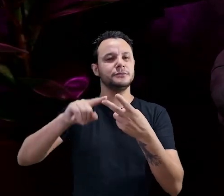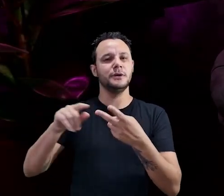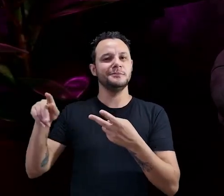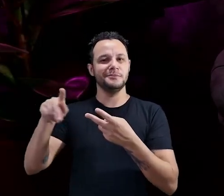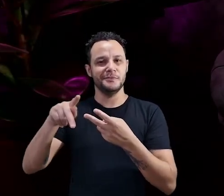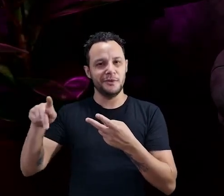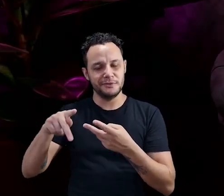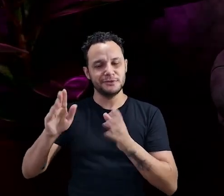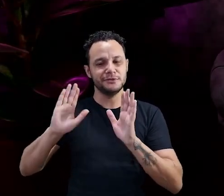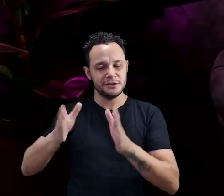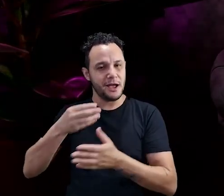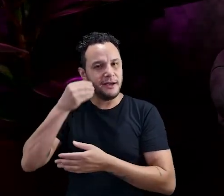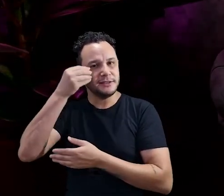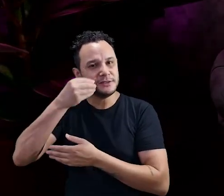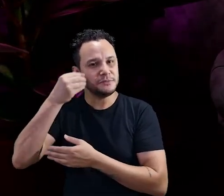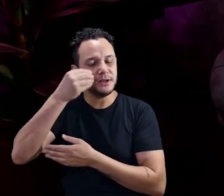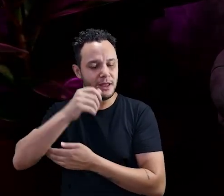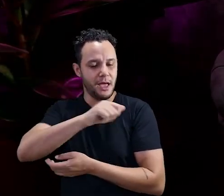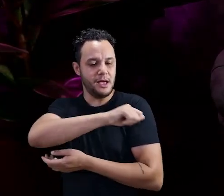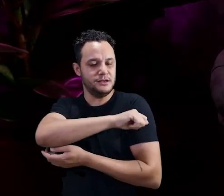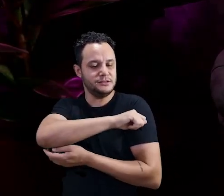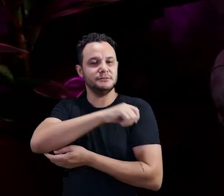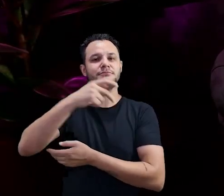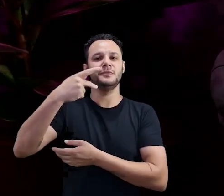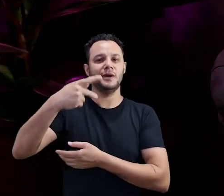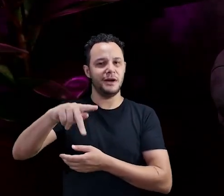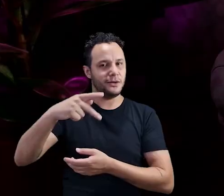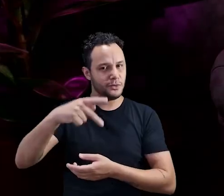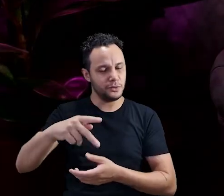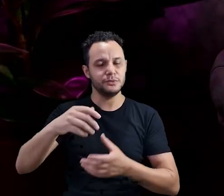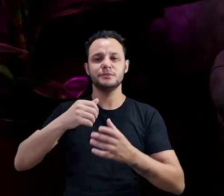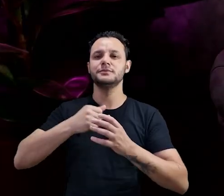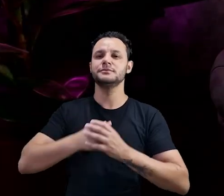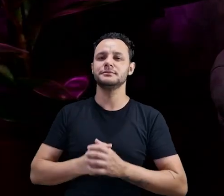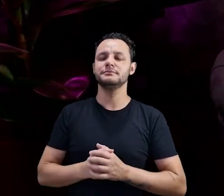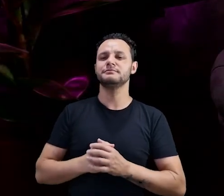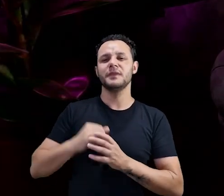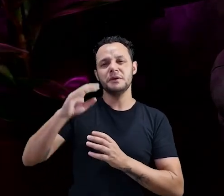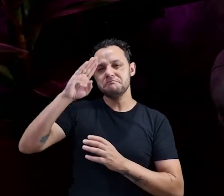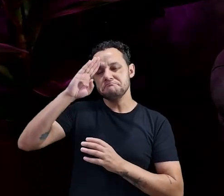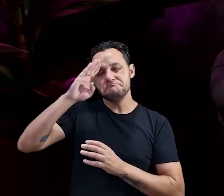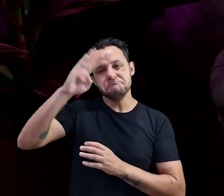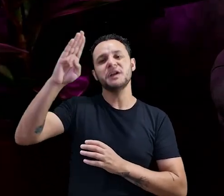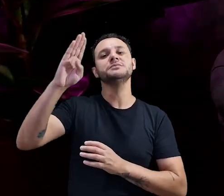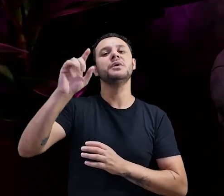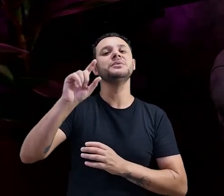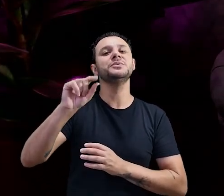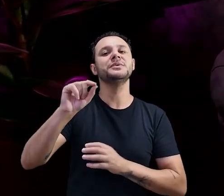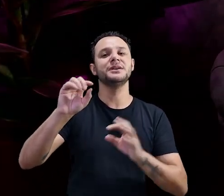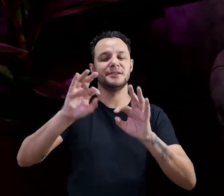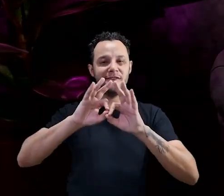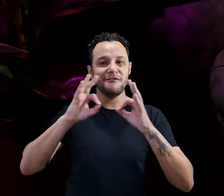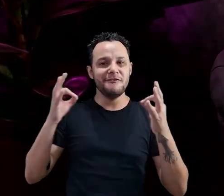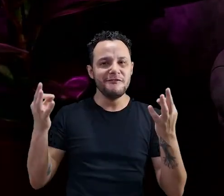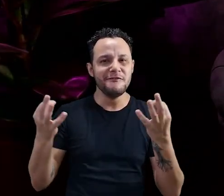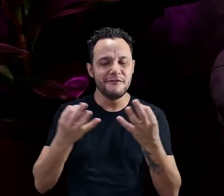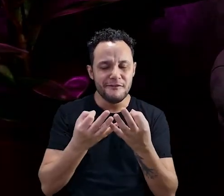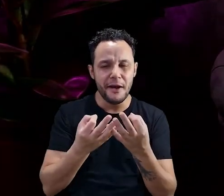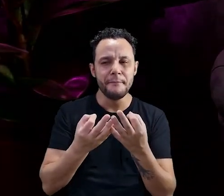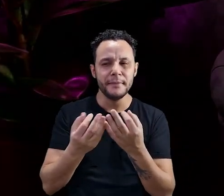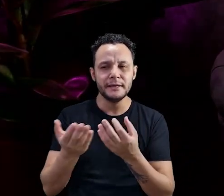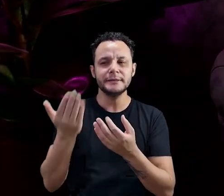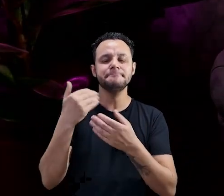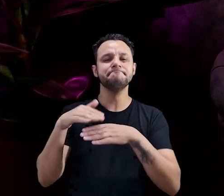médica, professores que já deram aula para aquele estudante, seja na mesma escola ou em outro, principalmente com a família, qual